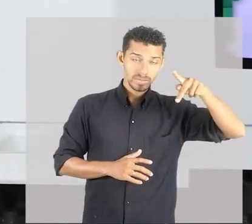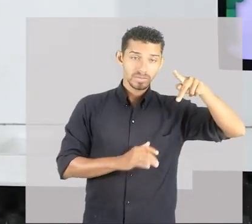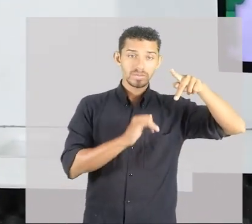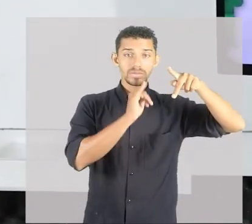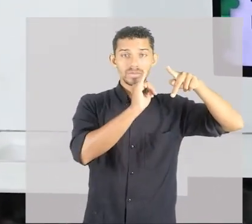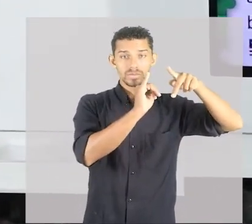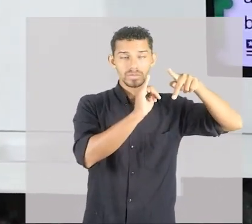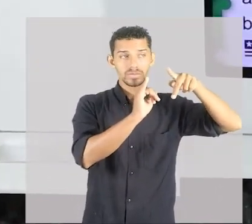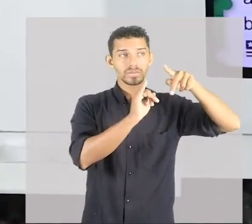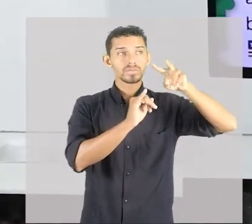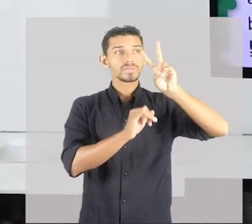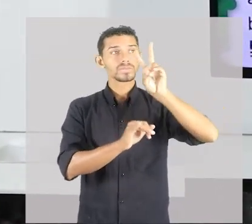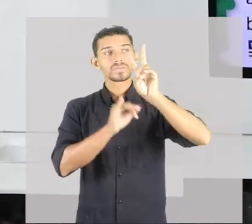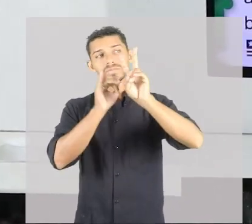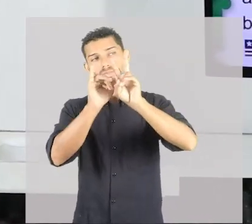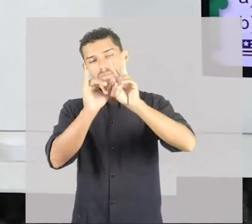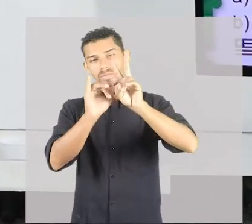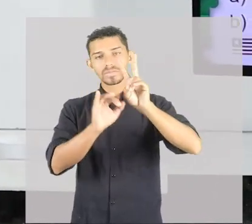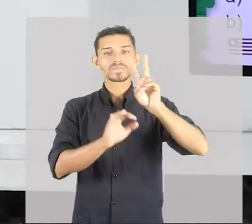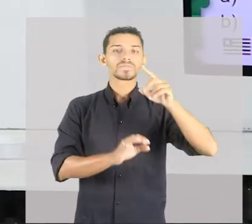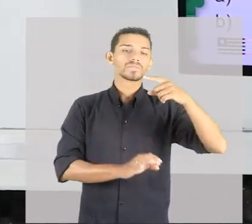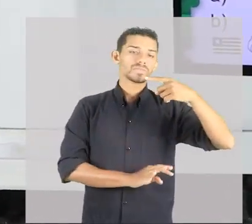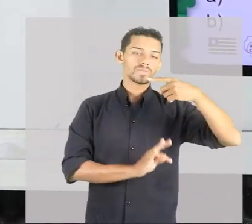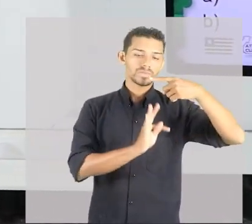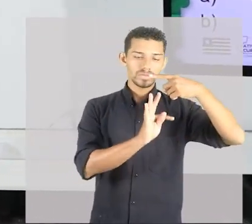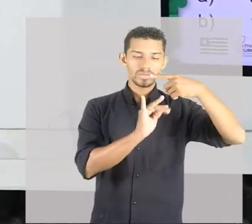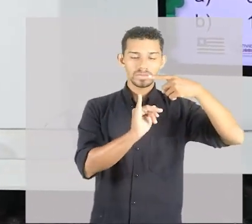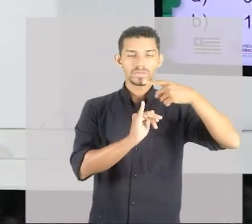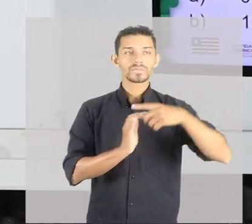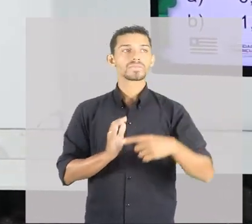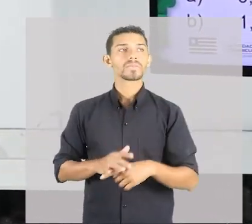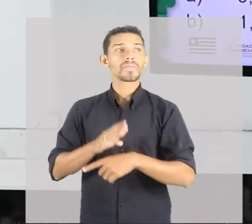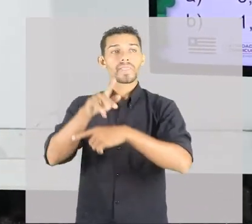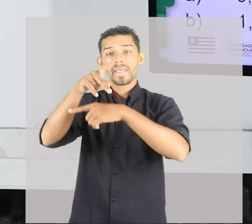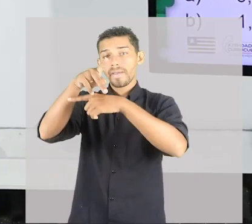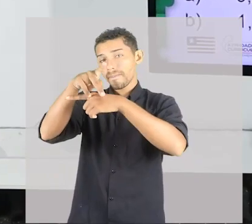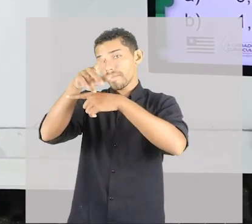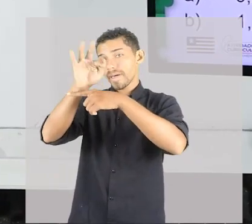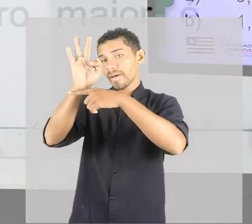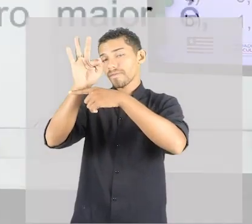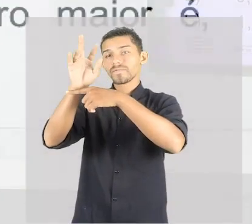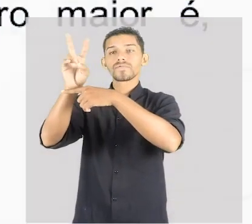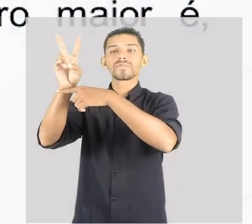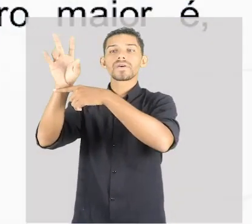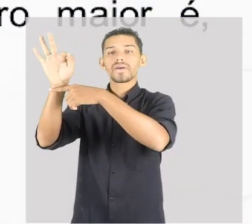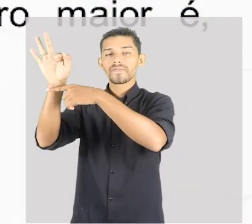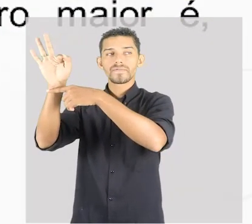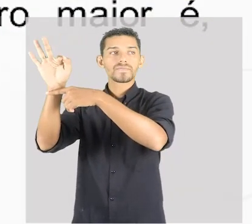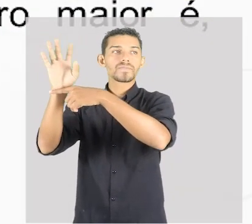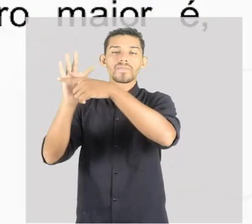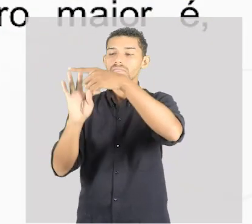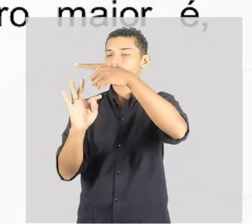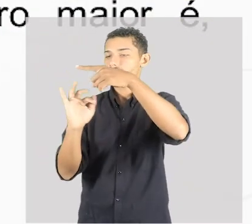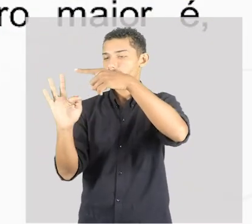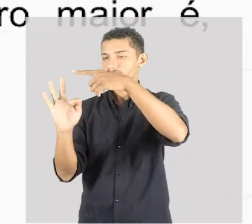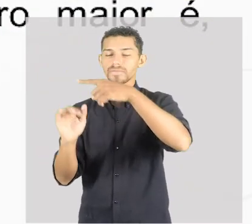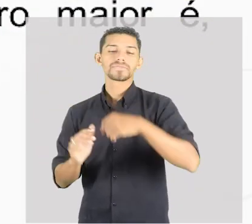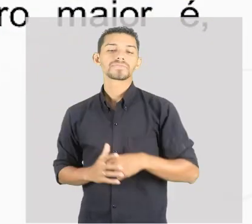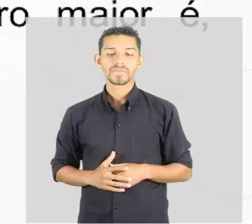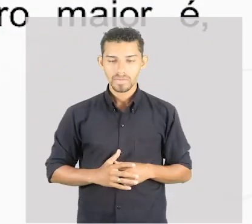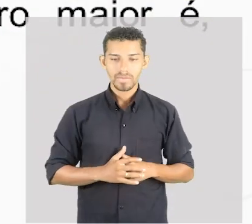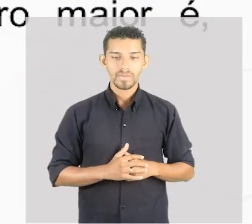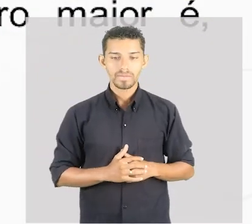volume temperatura Ok começa logo colocando essa equação no quadro aí o que que ele falou